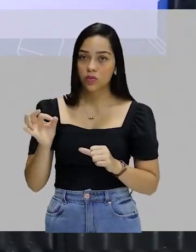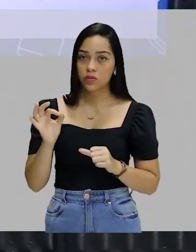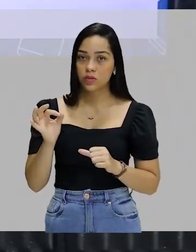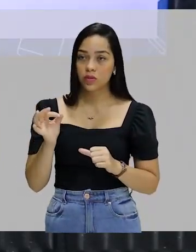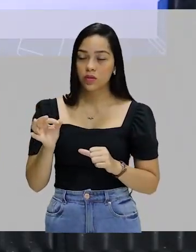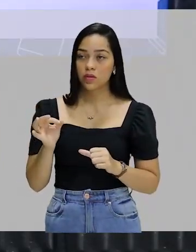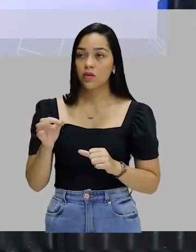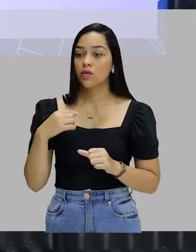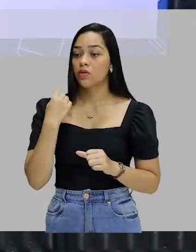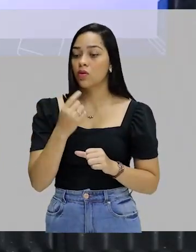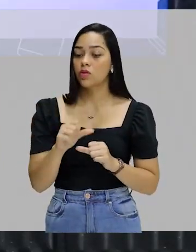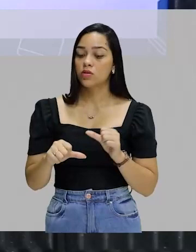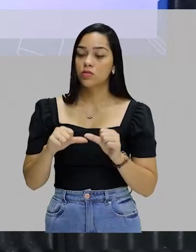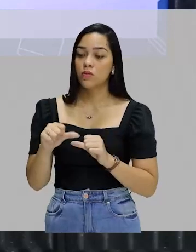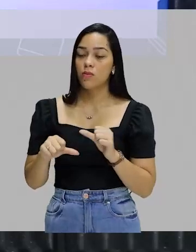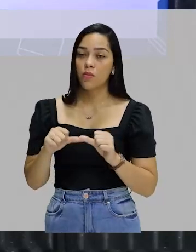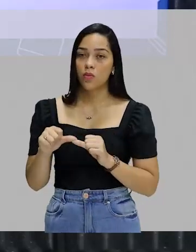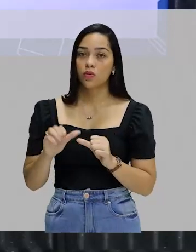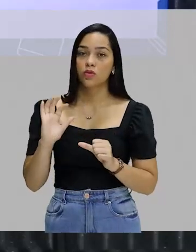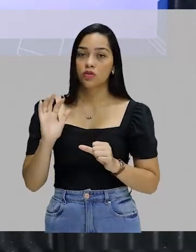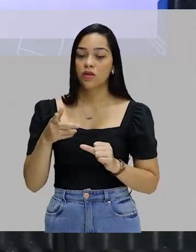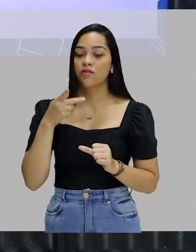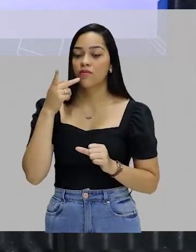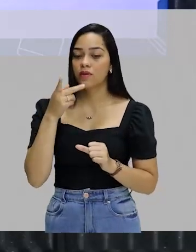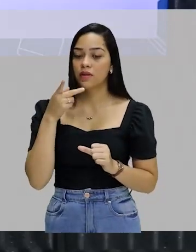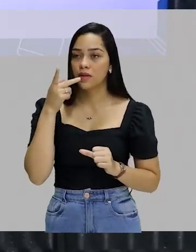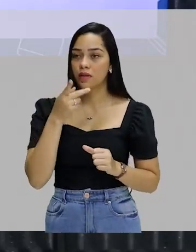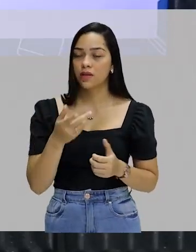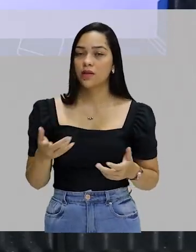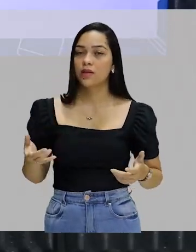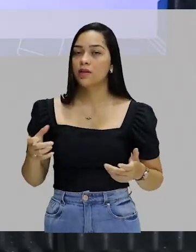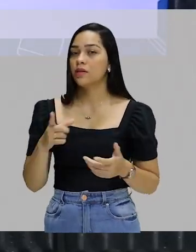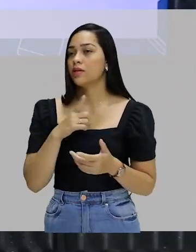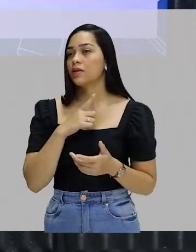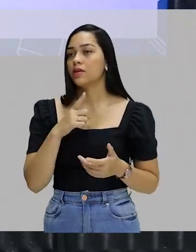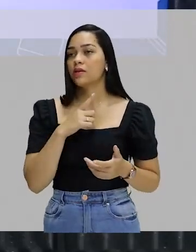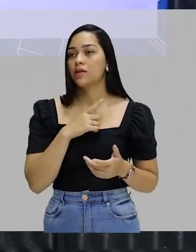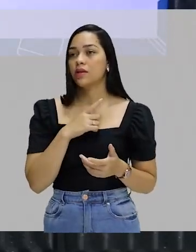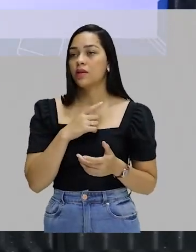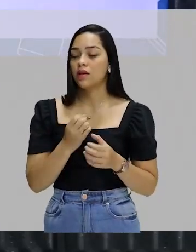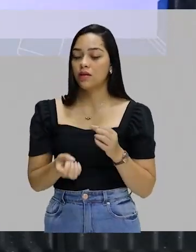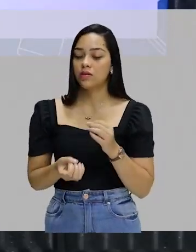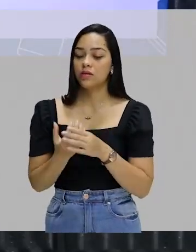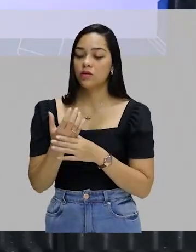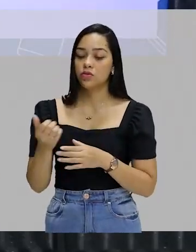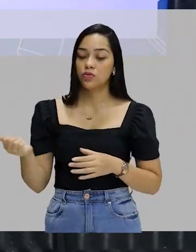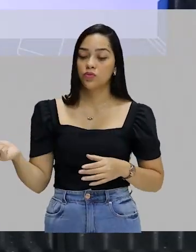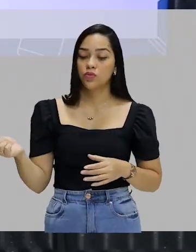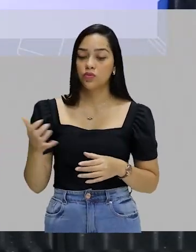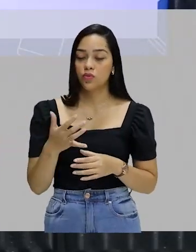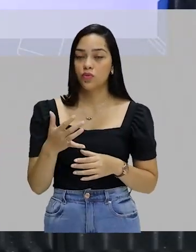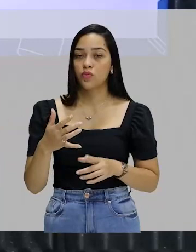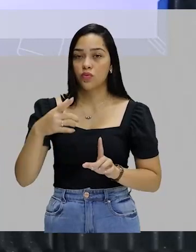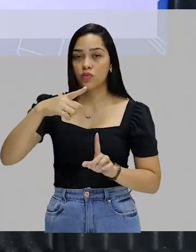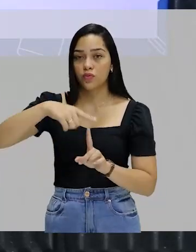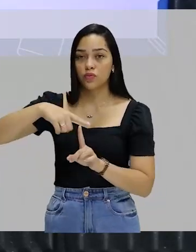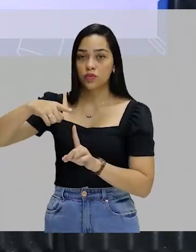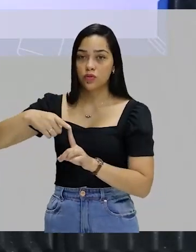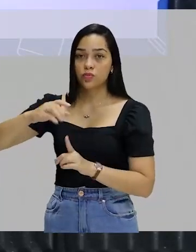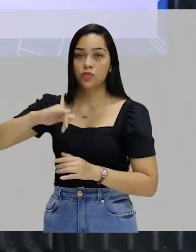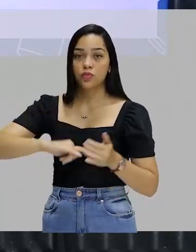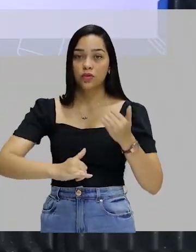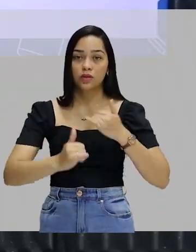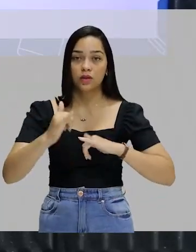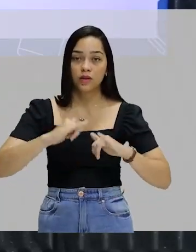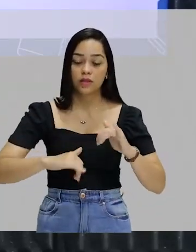Então, quando a gente muda o núcleo, como eu já disse anteriormente, nós vamos ter a formação de um novo elemento químico.